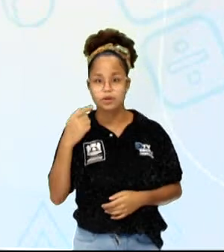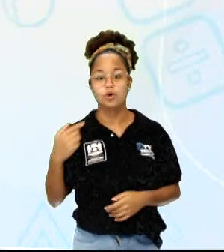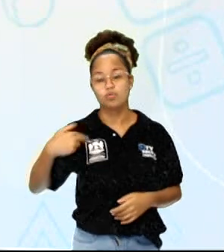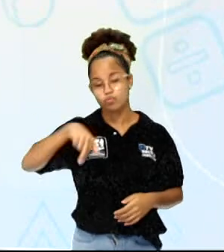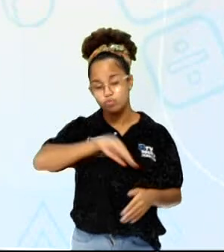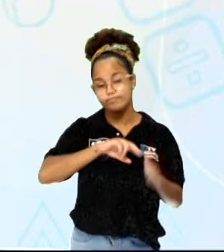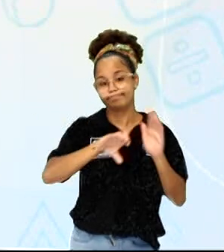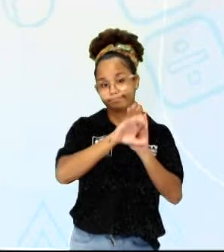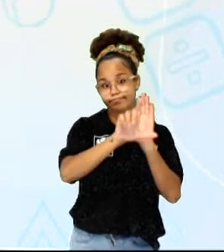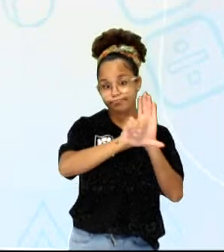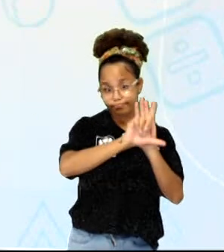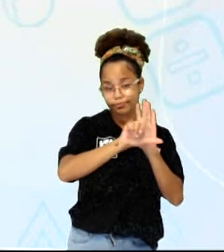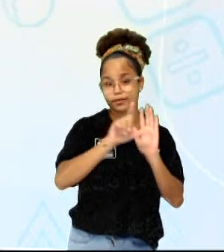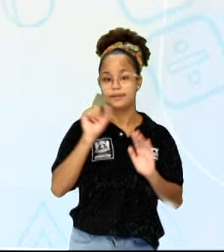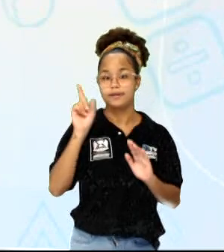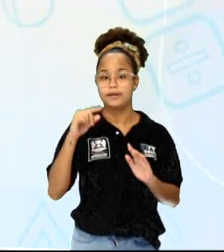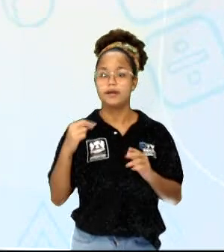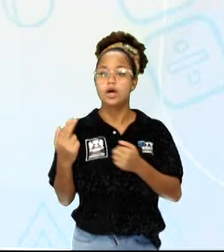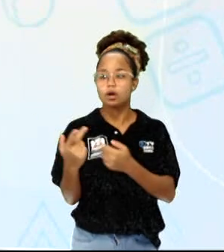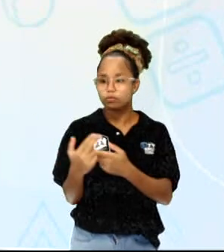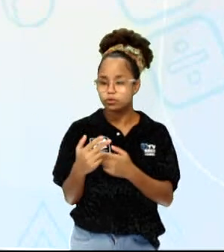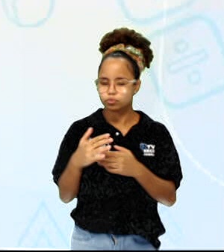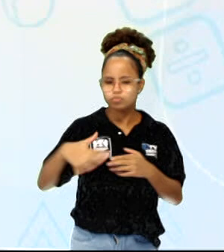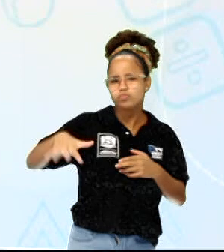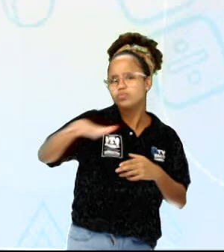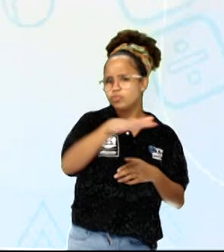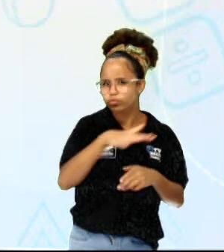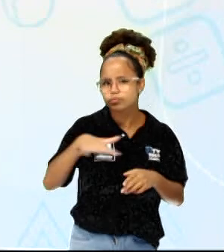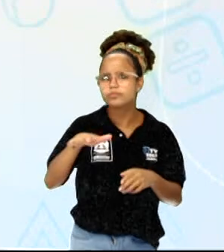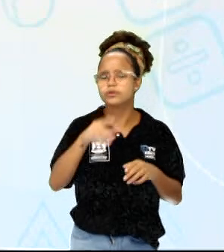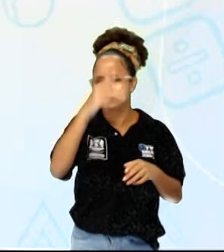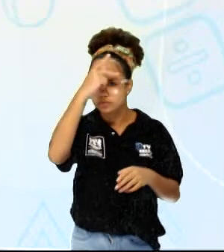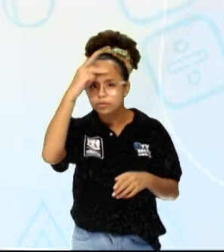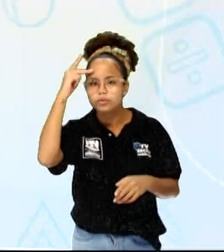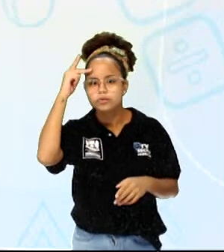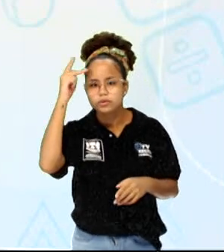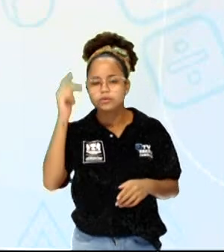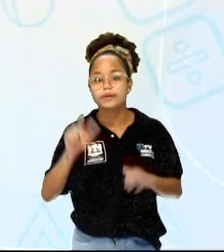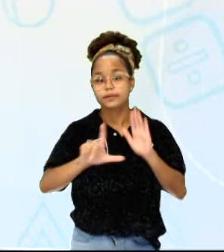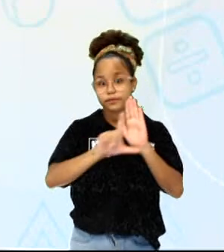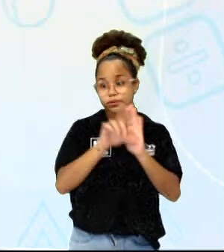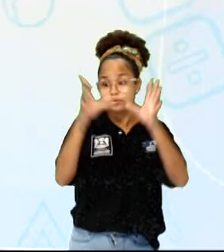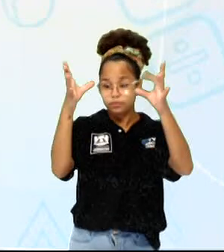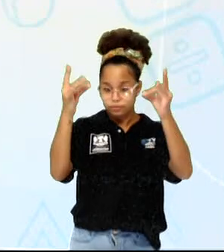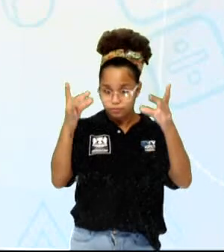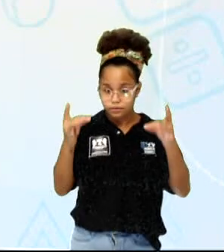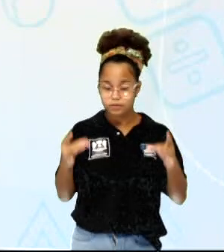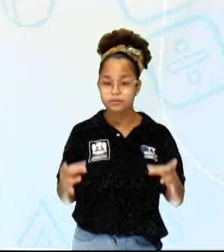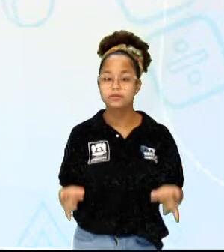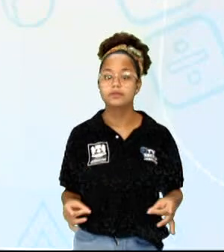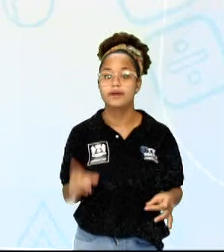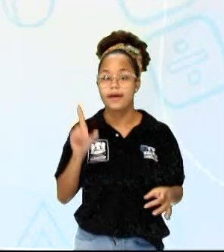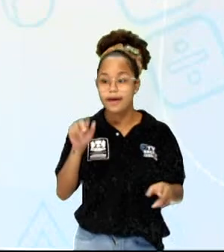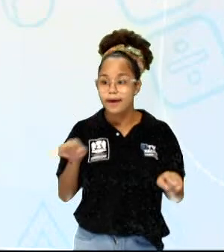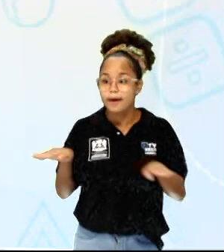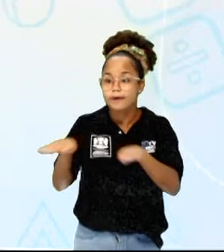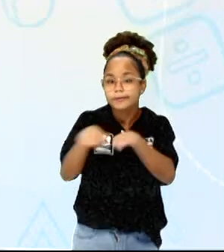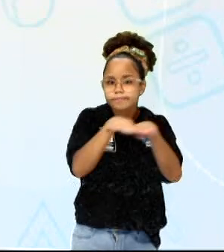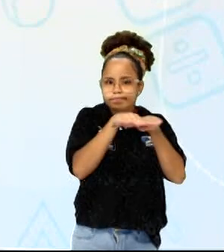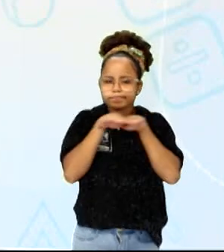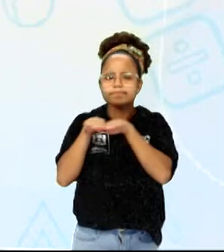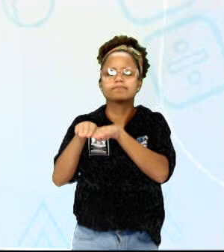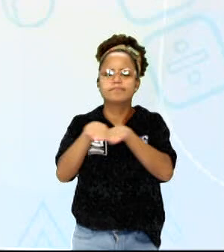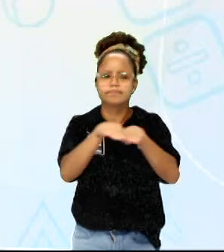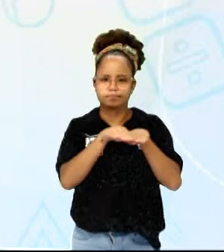Constituição afirma a igualdade entre os cidadãos e as legislações específicas promovem a equidade, por